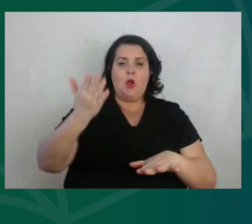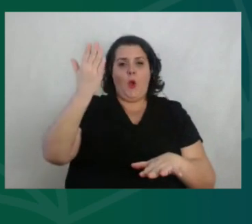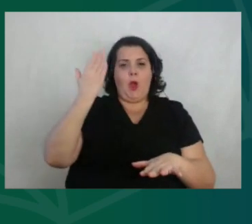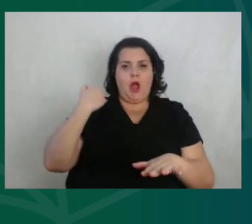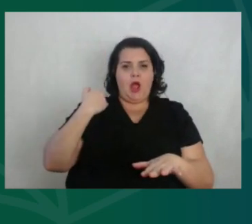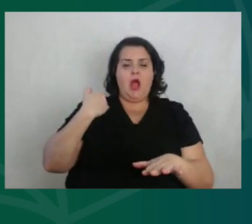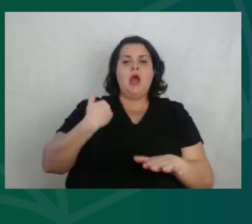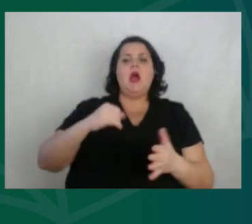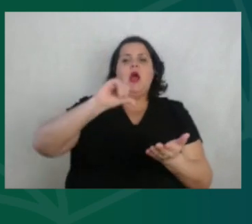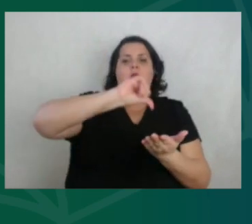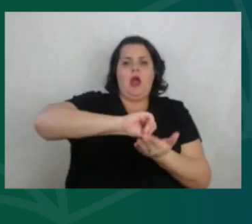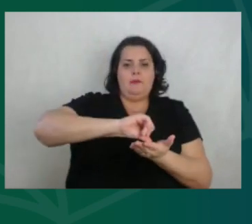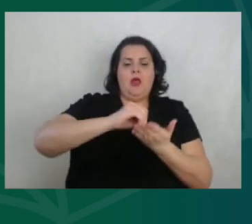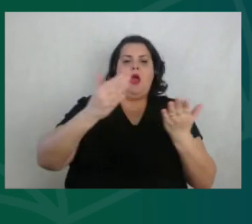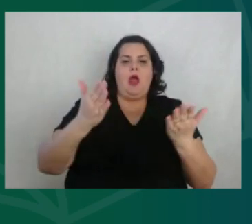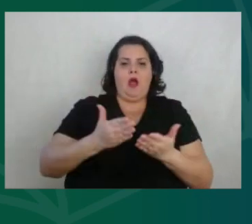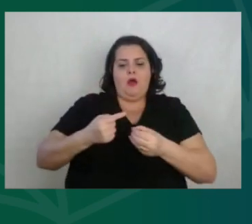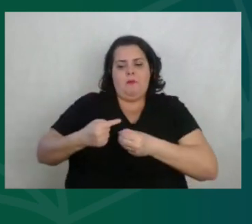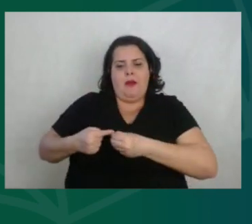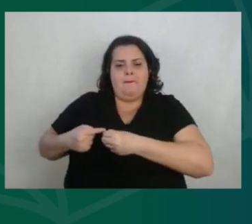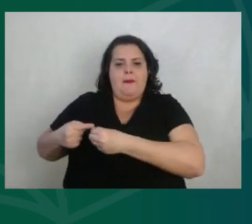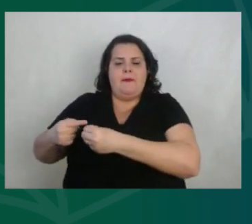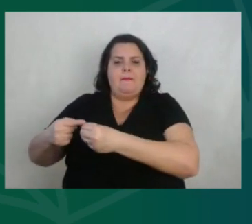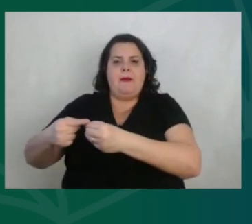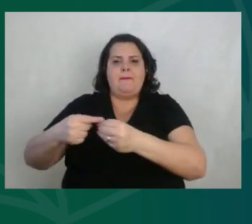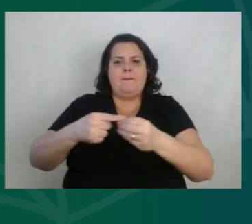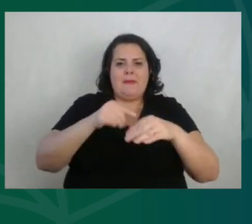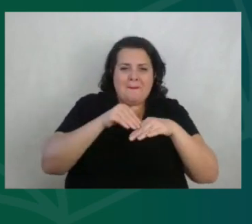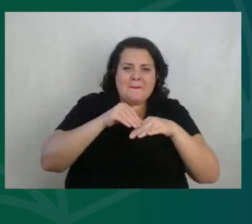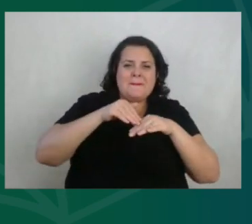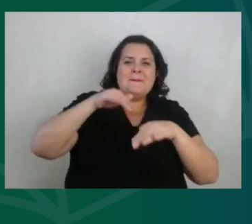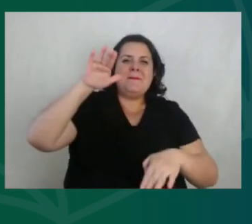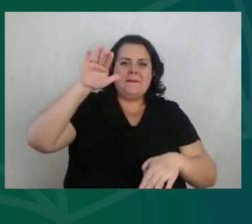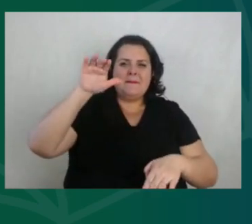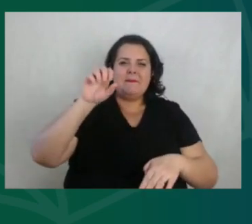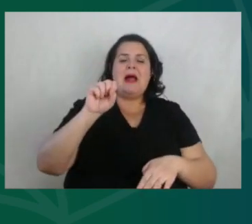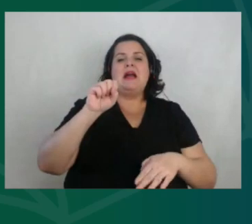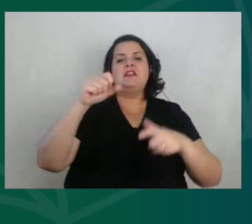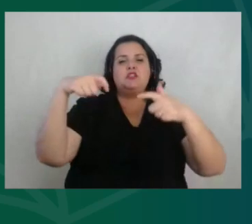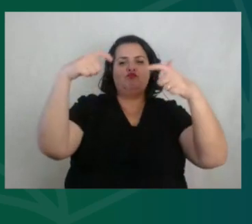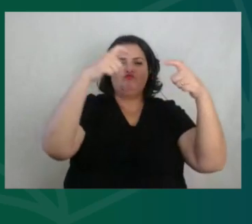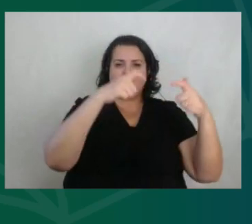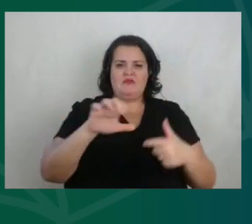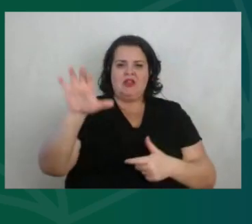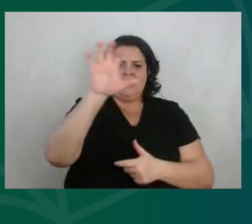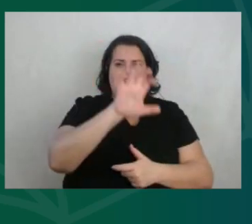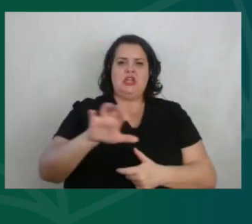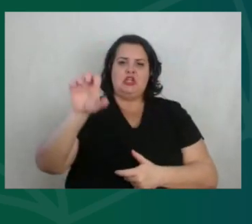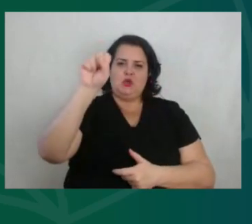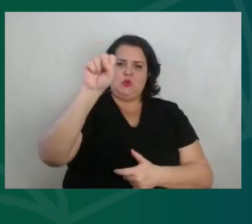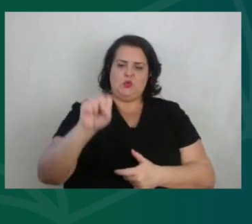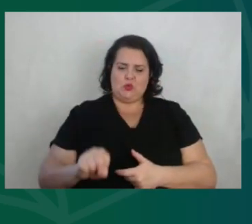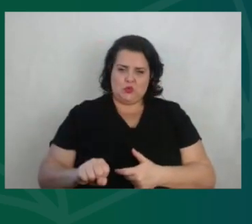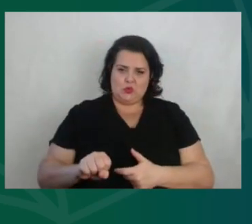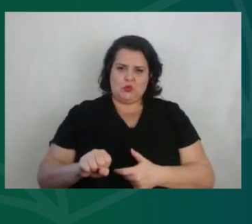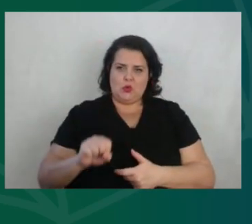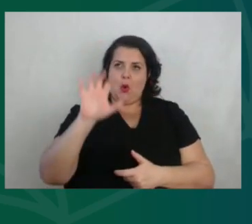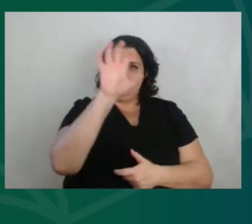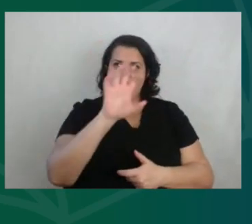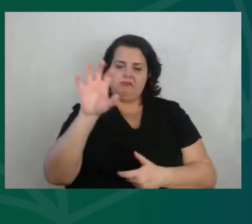importante aumento dos casos no sul e na região centro-oeste. A situação de São Paulo tende para uma evolução,